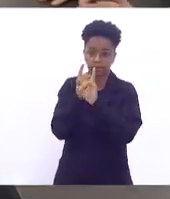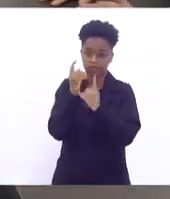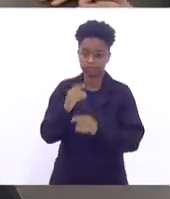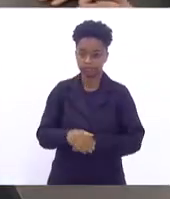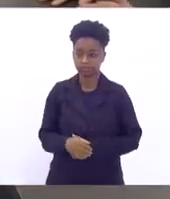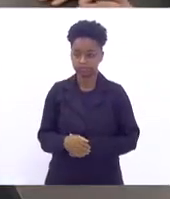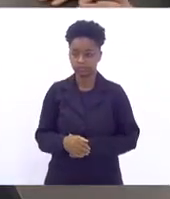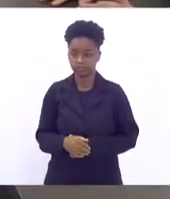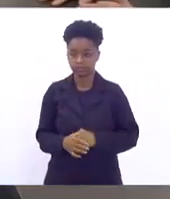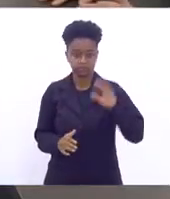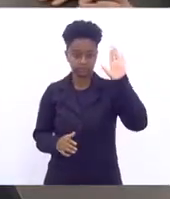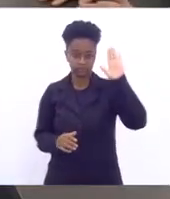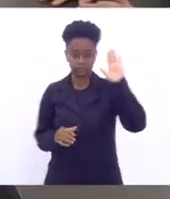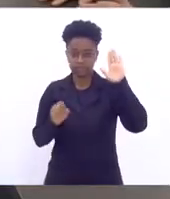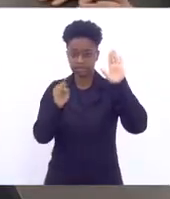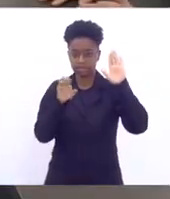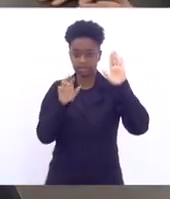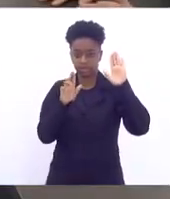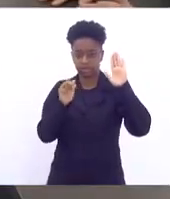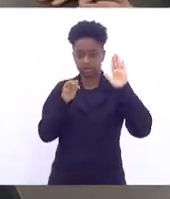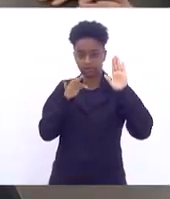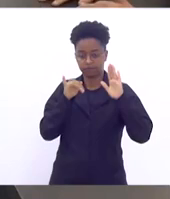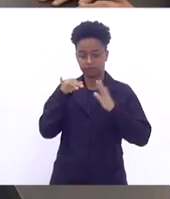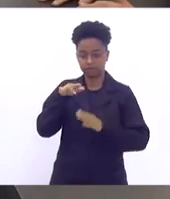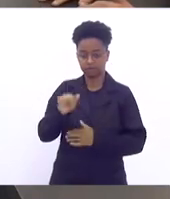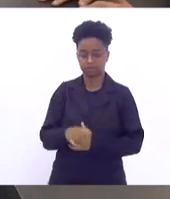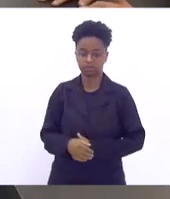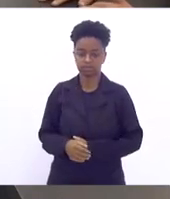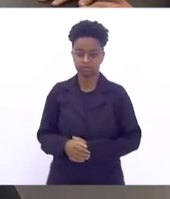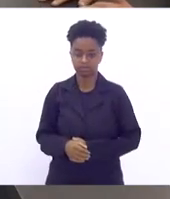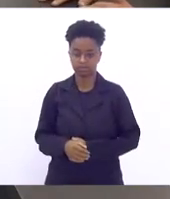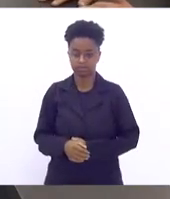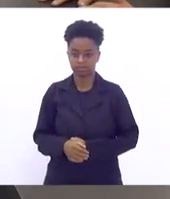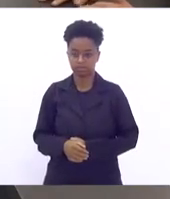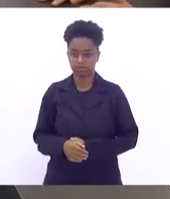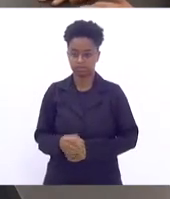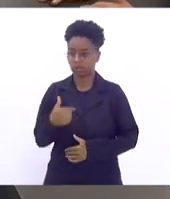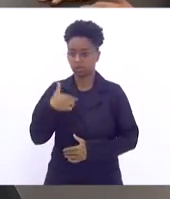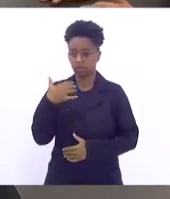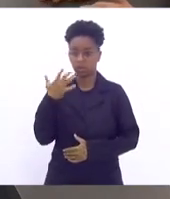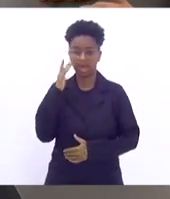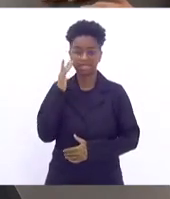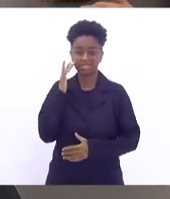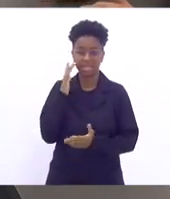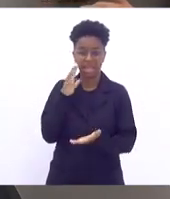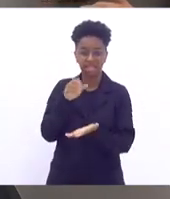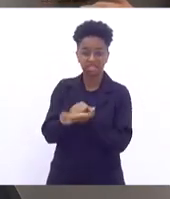Deputado Presidente não sei como um projeto